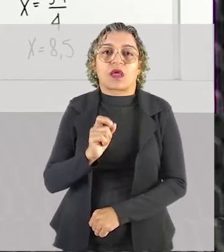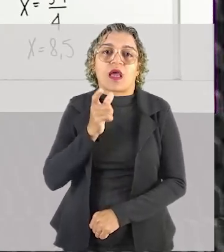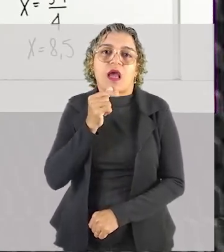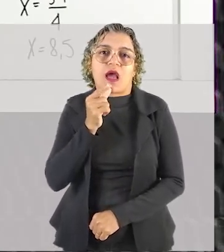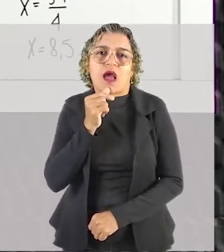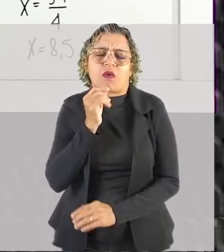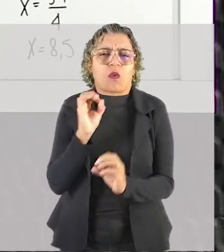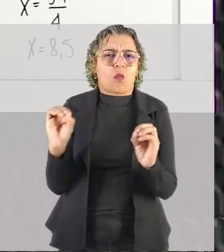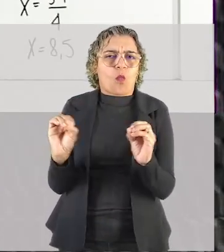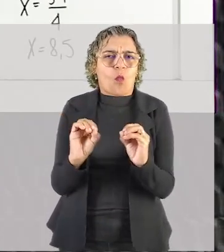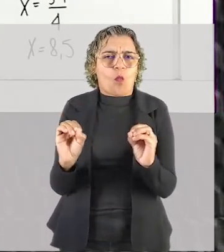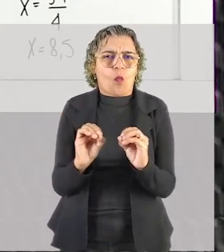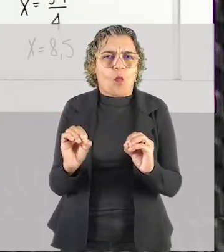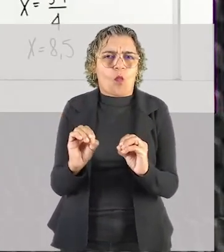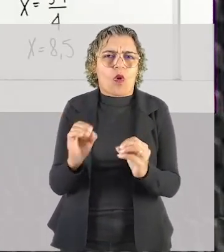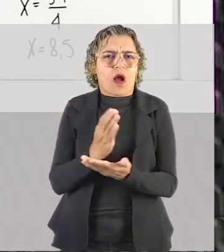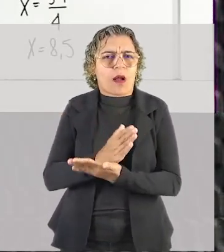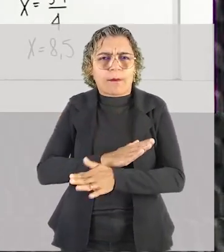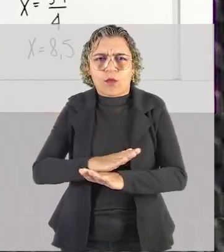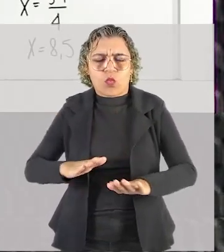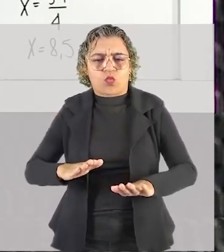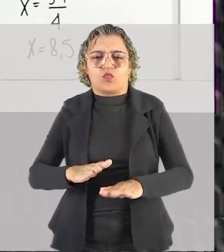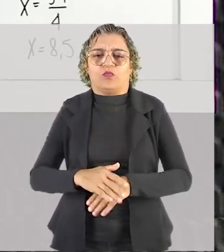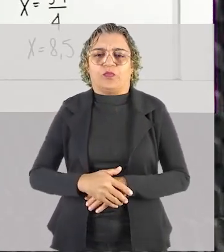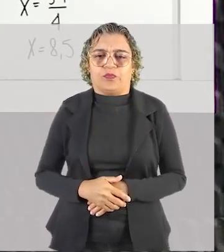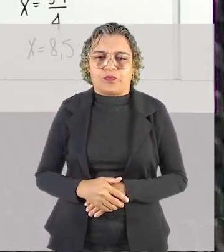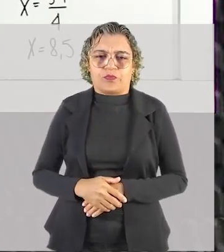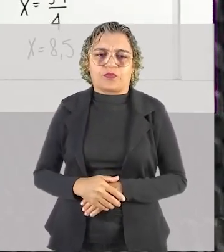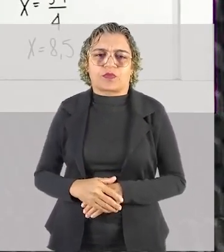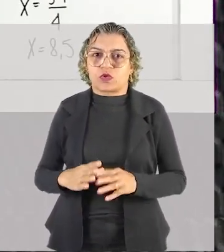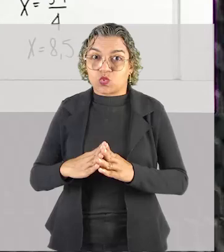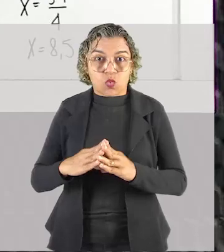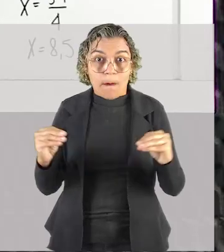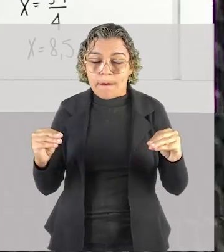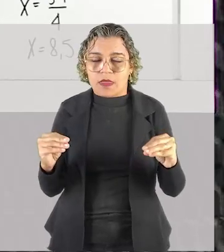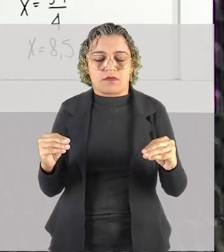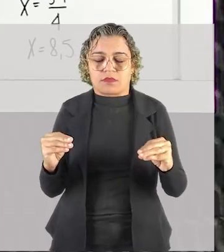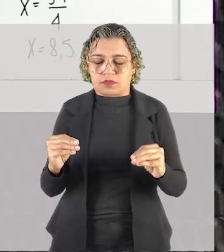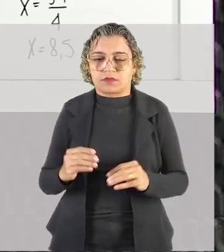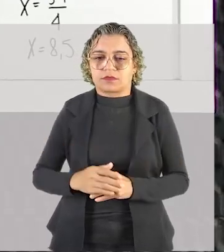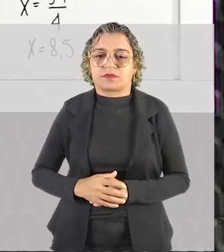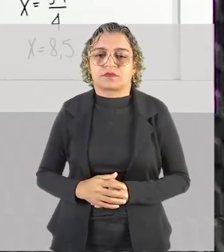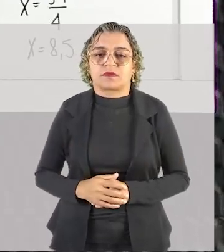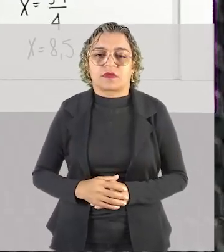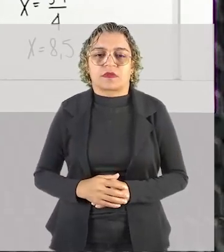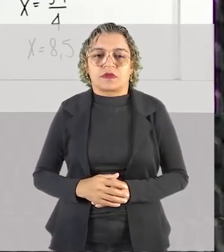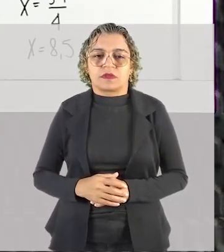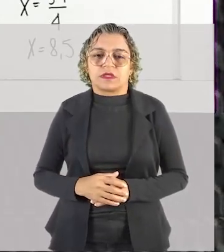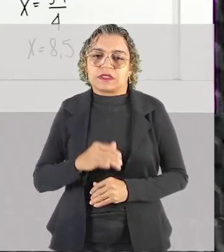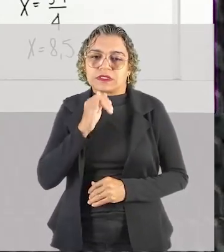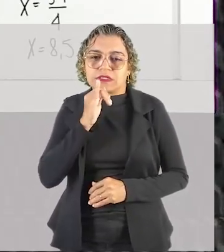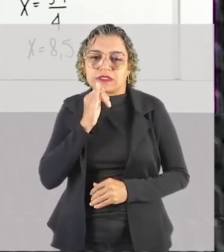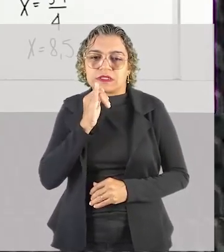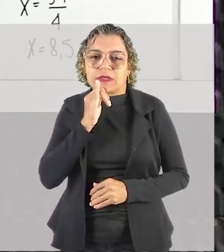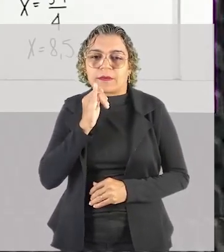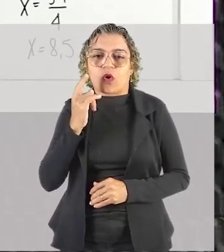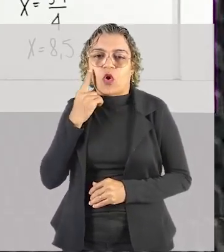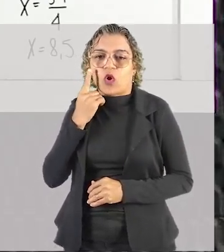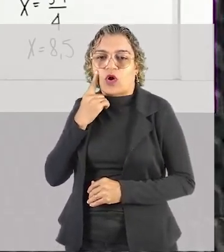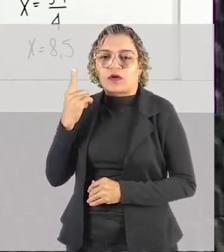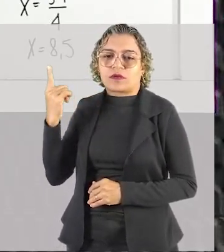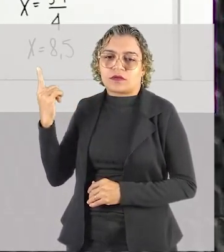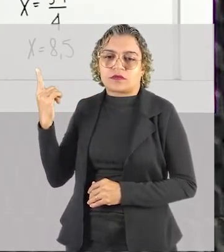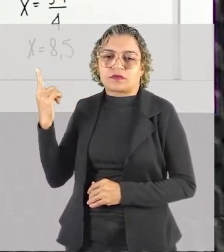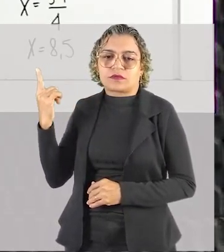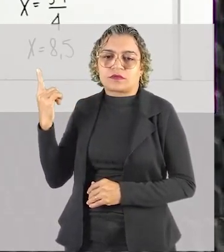tenha mais nada no reservatório. Então perceba que essa questão ela já dá um pouco mais de trabalho, porque nós não tivemos o B de graça,